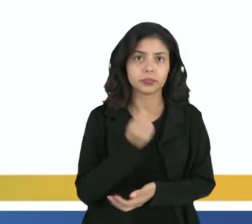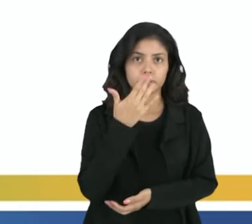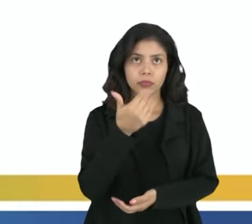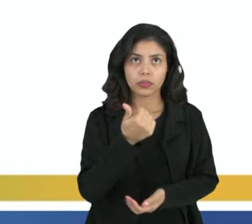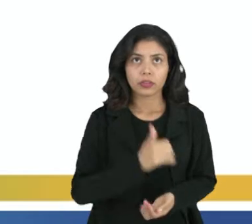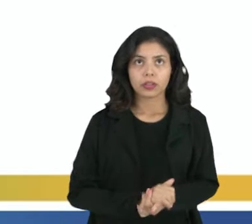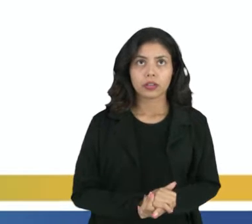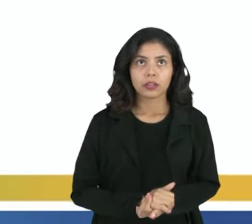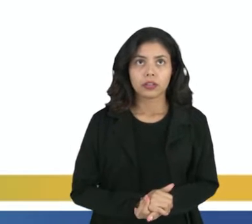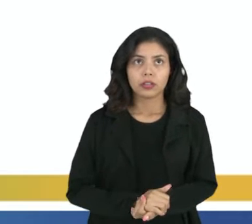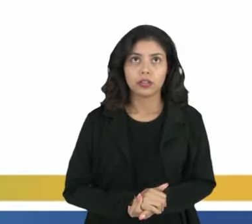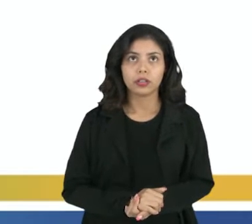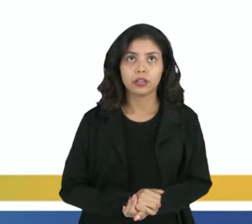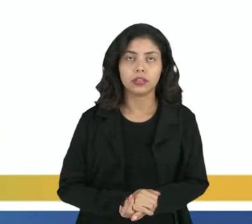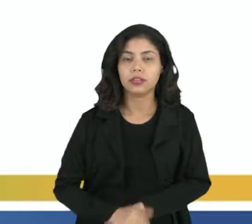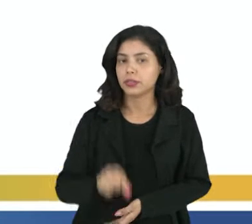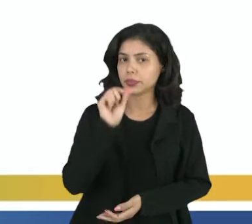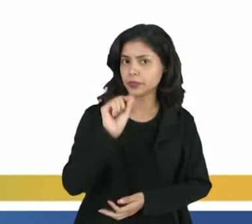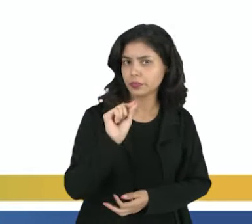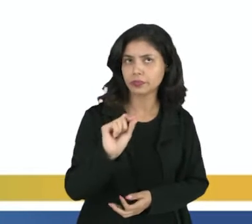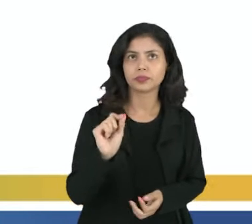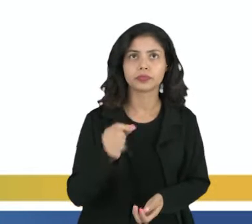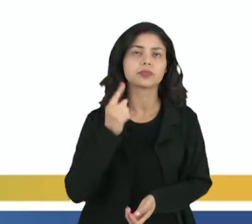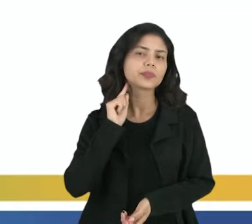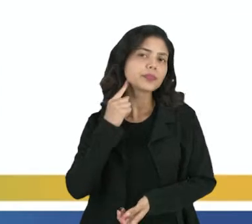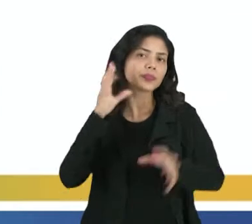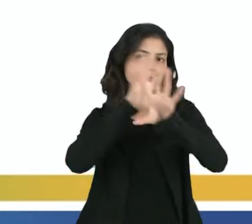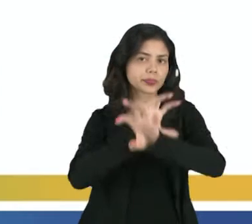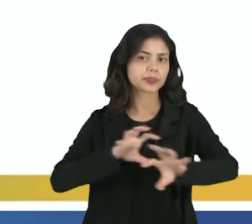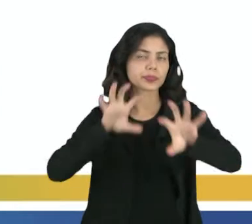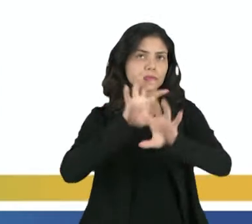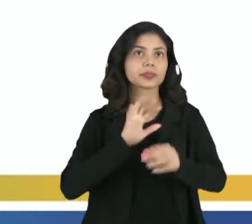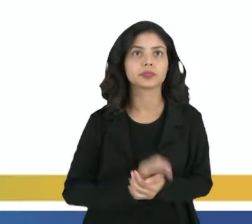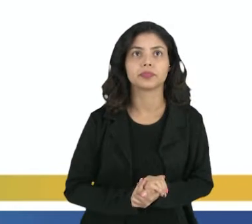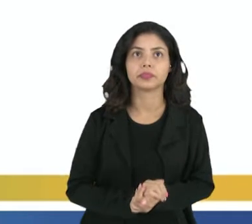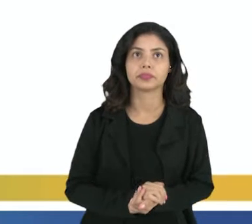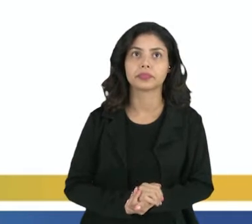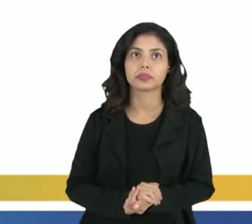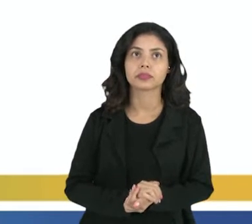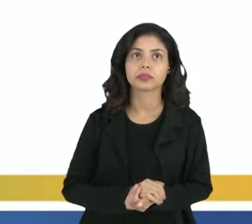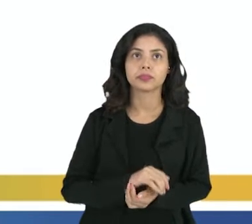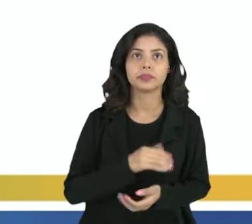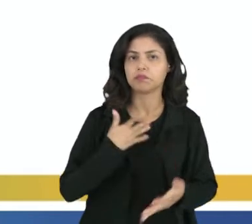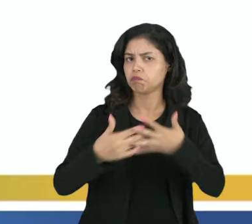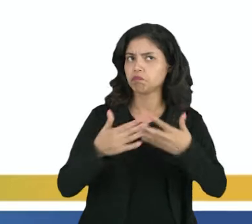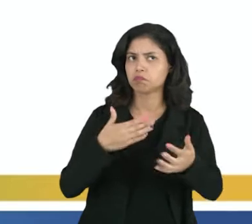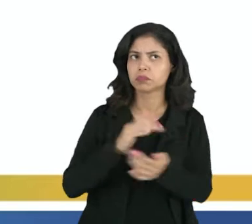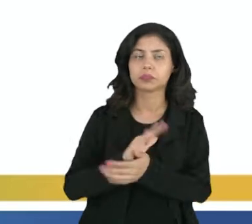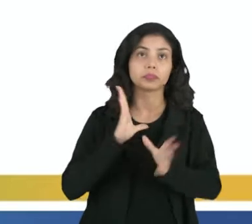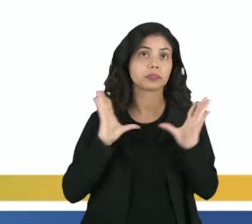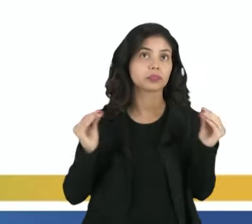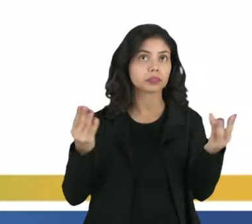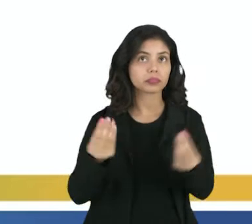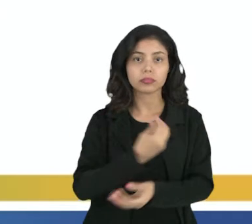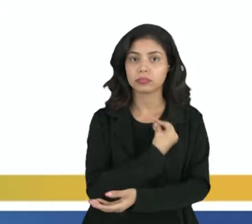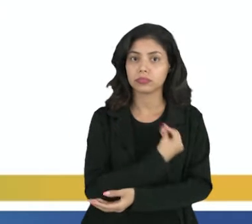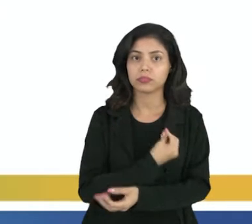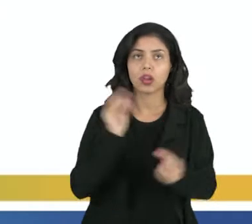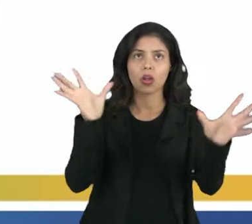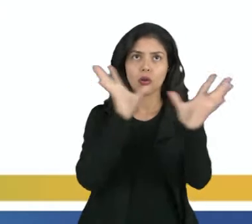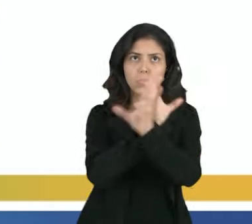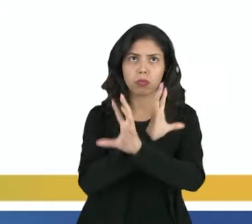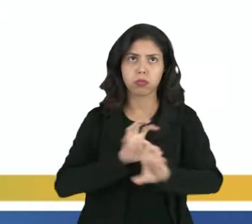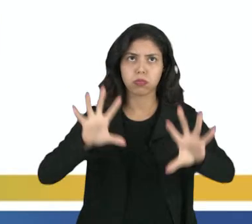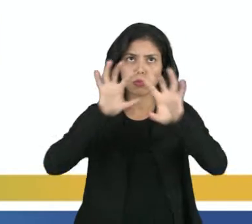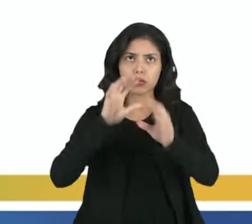tá bom que que são poluentes gasosos o poluente é qualquer substância presente no